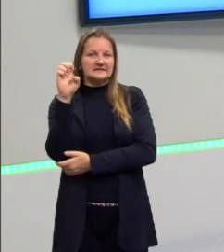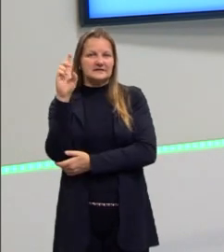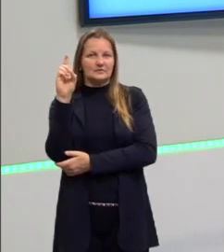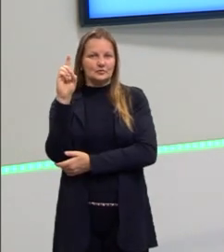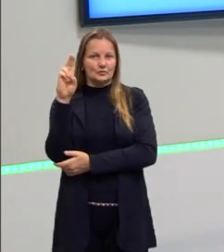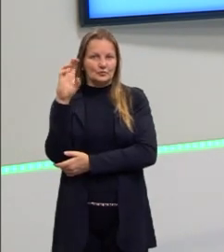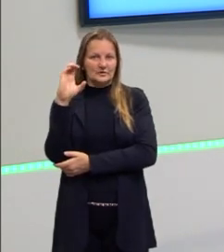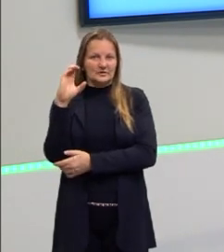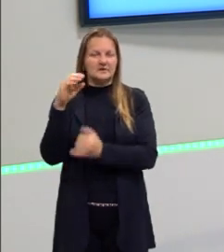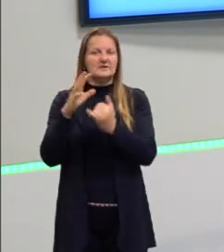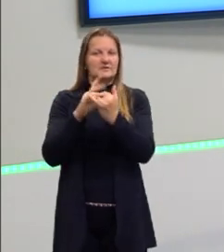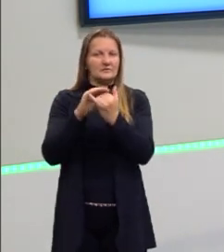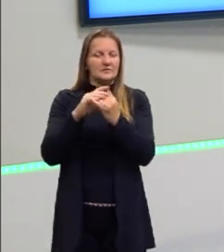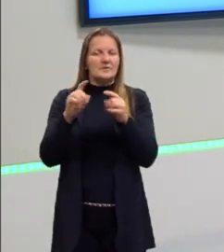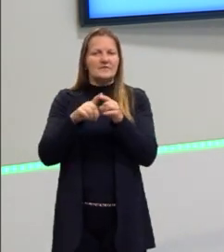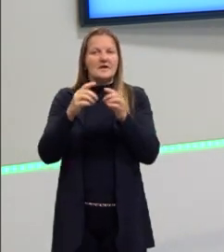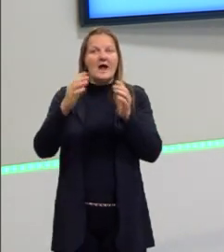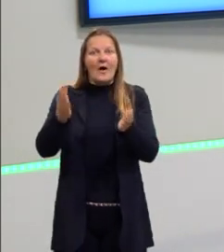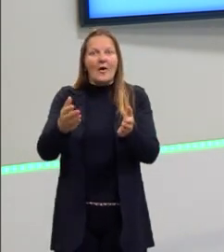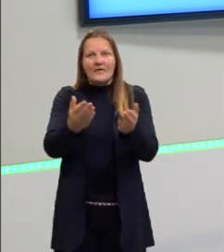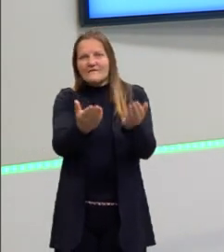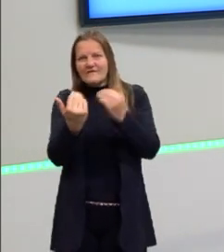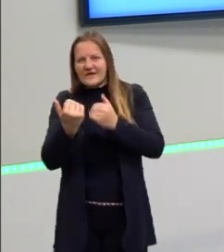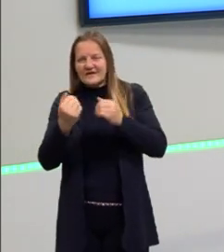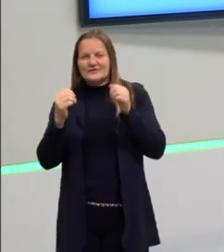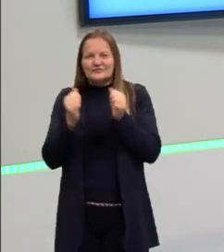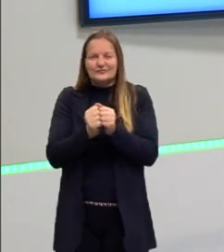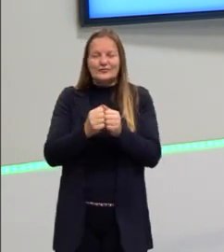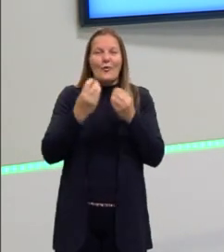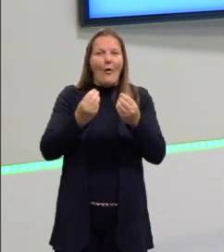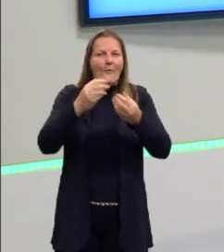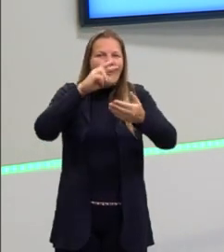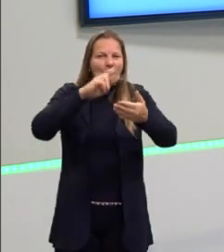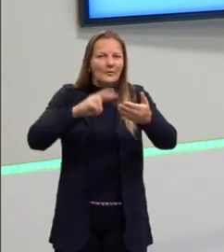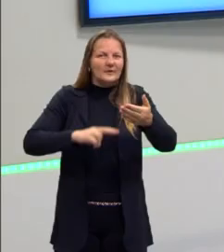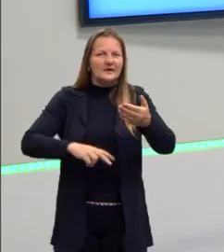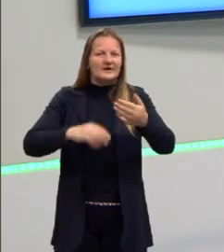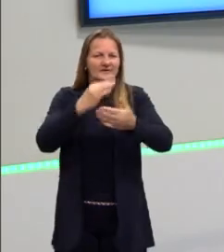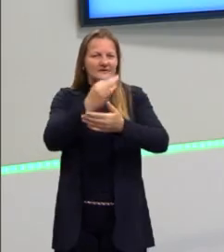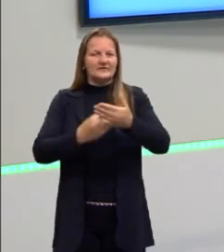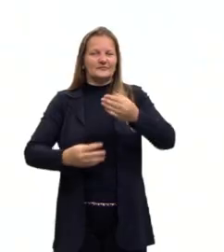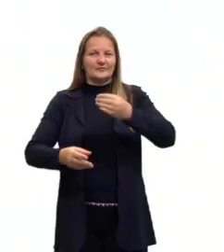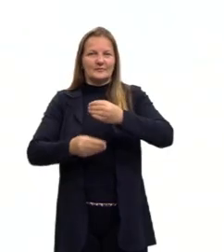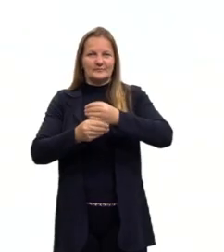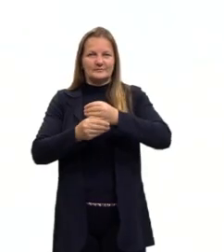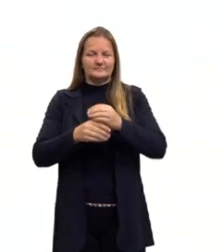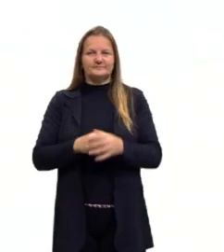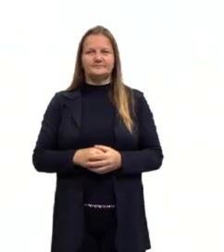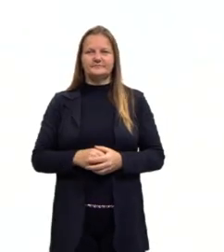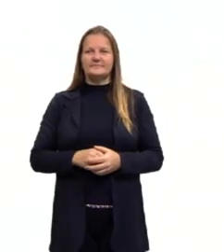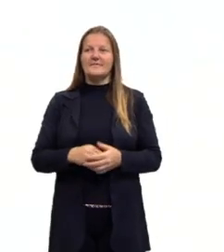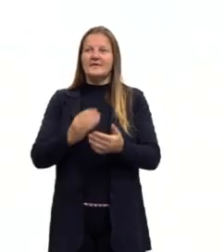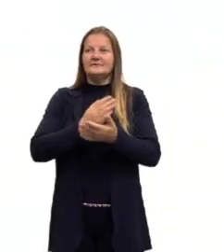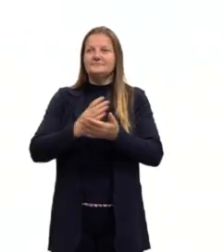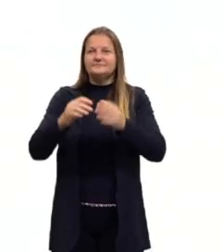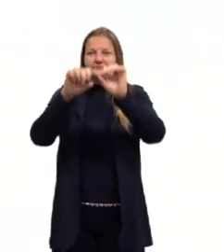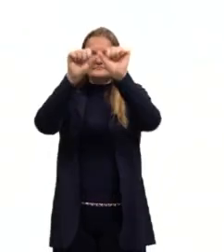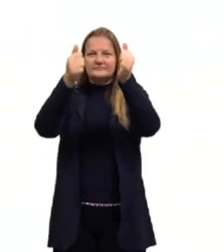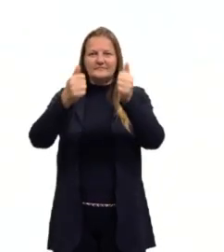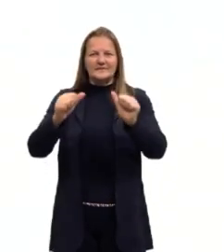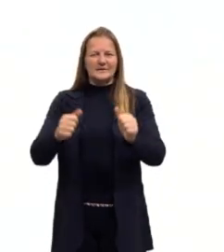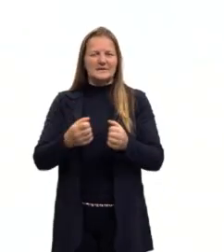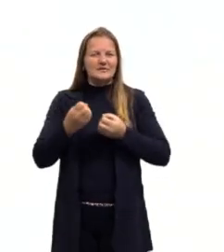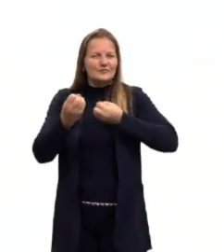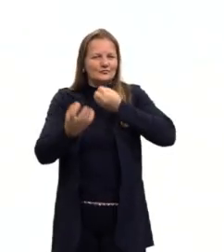e vem com a gente para segunda parte de Como ler os textos de apoio as imagens que